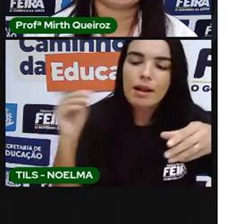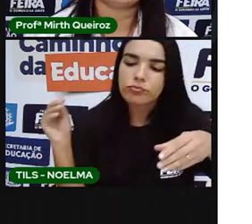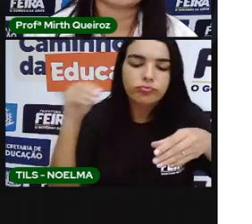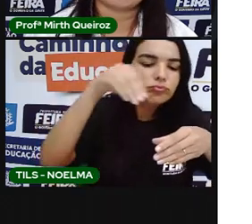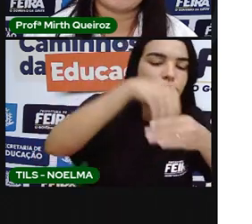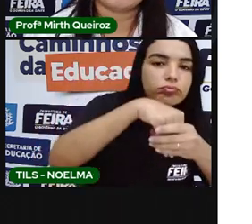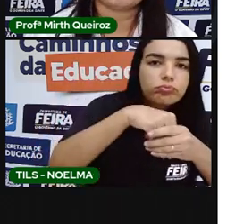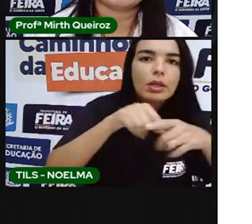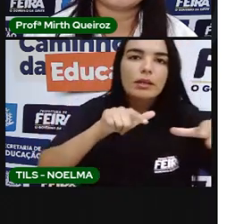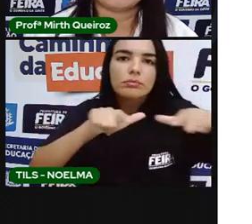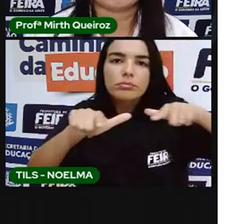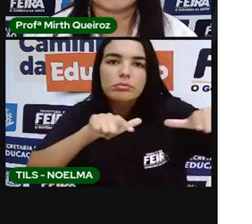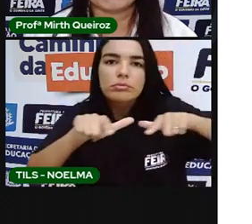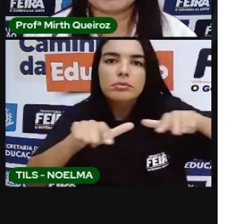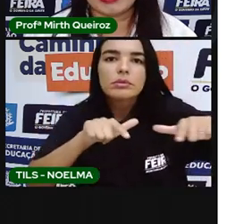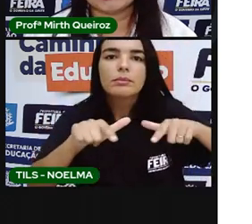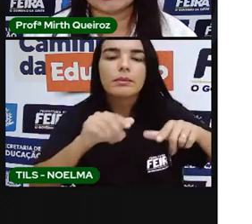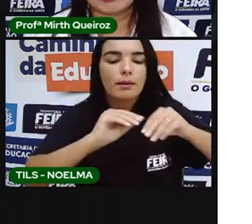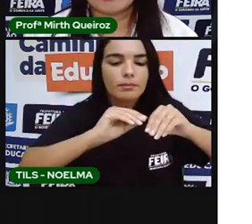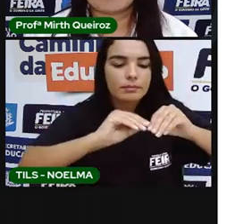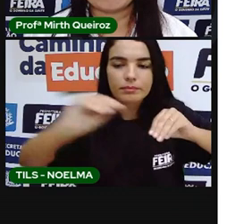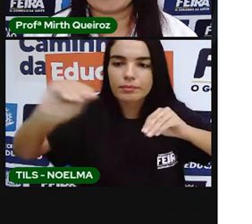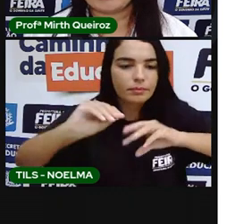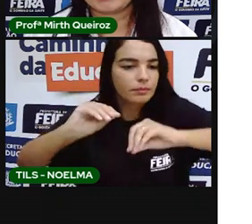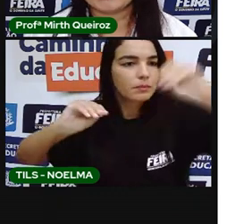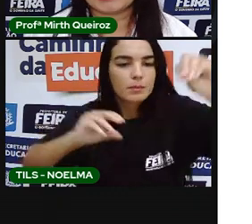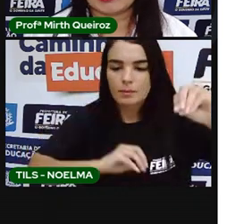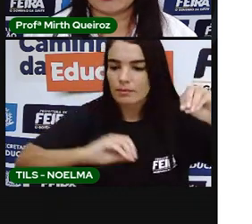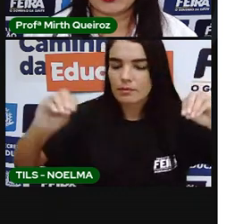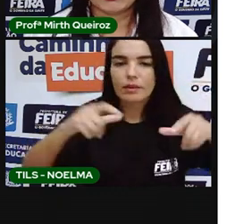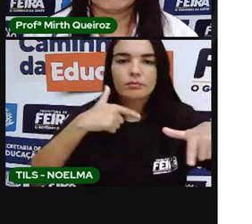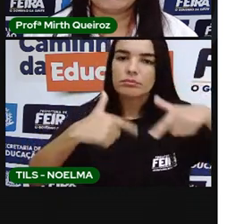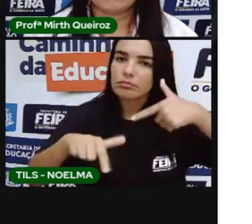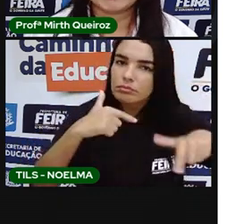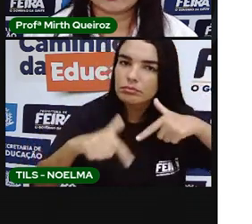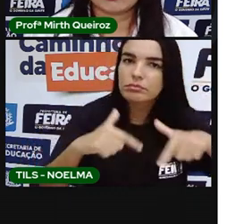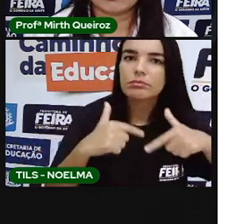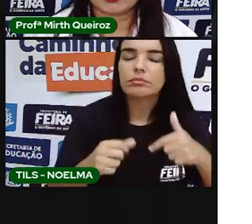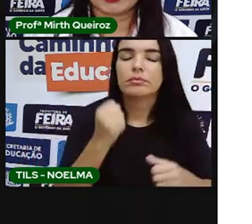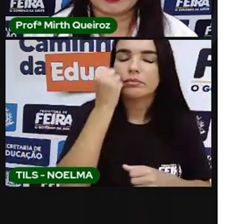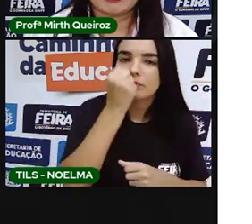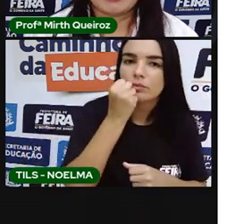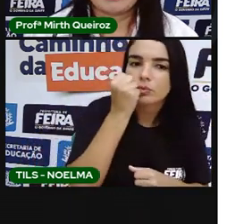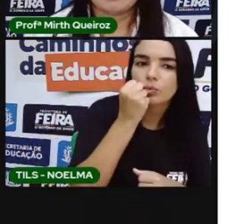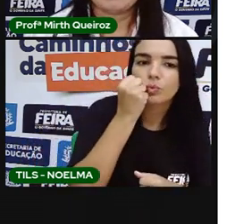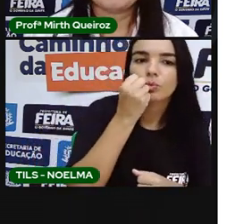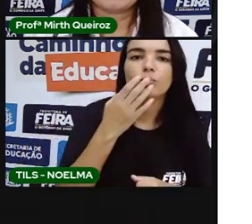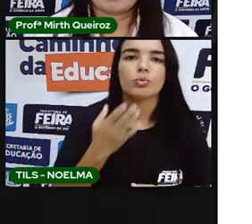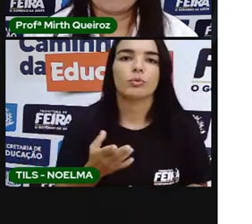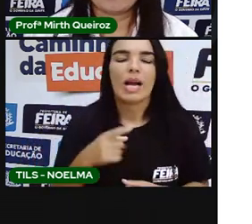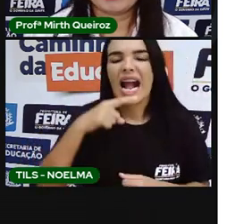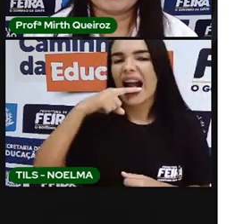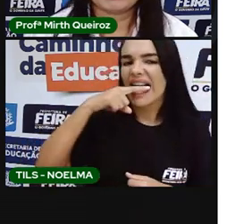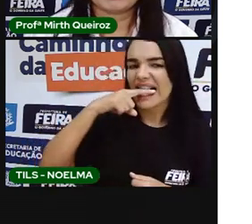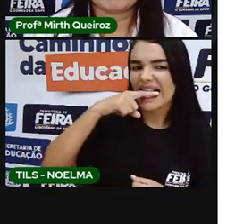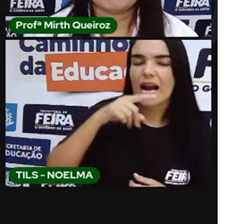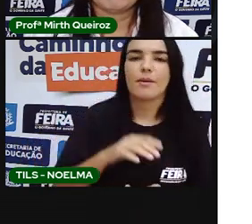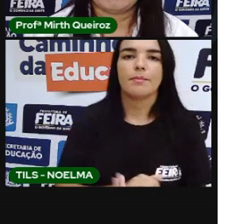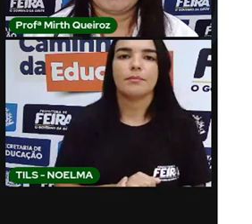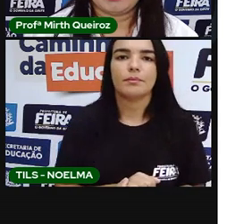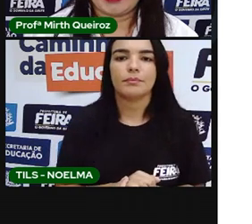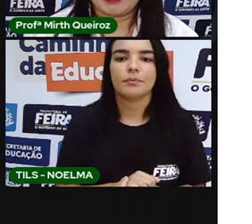eles colocavam os aparelhos que serão destinados para a fabricação do açúcar já